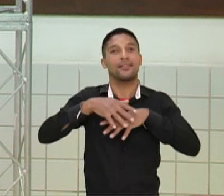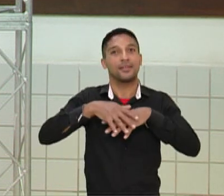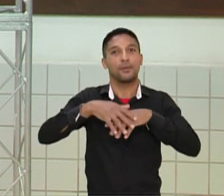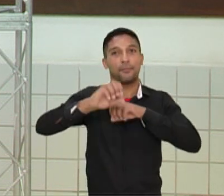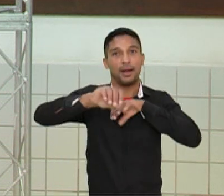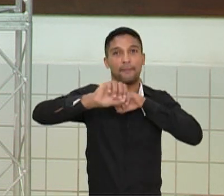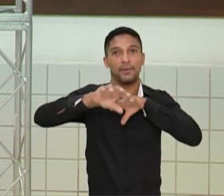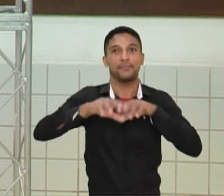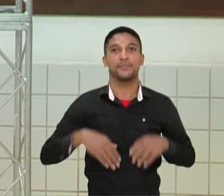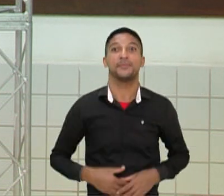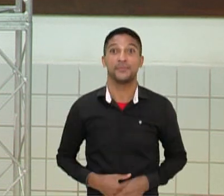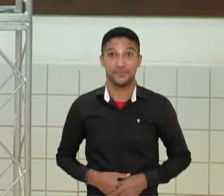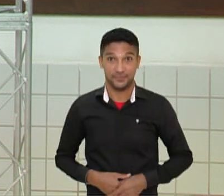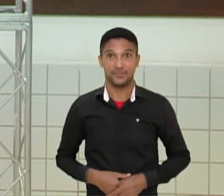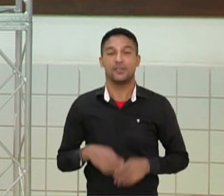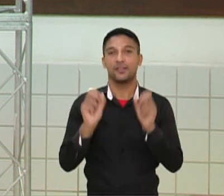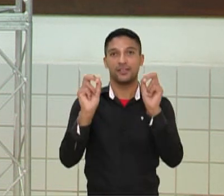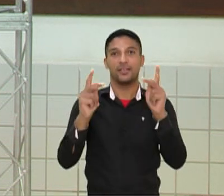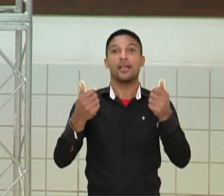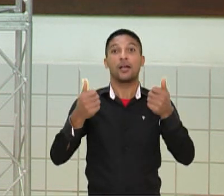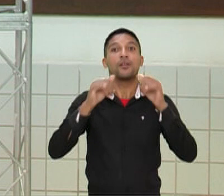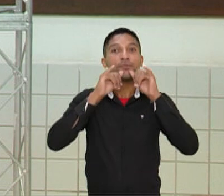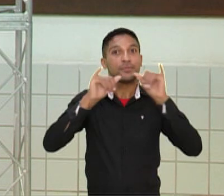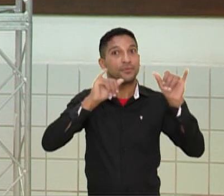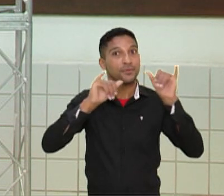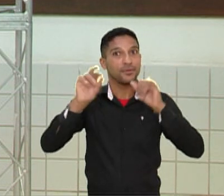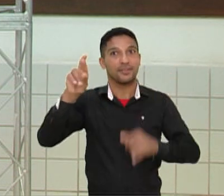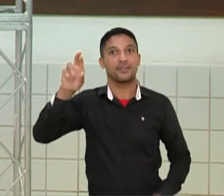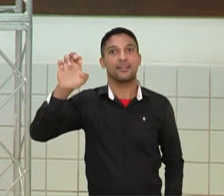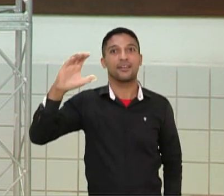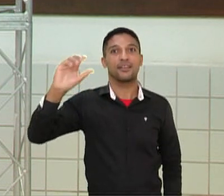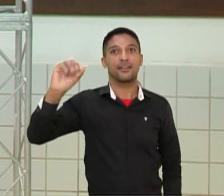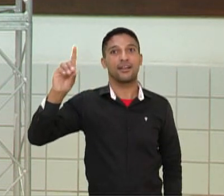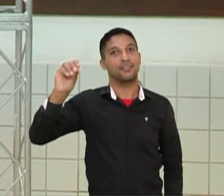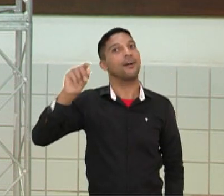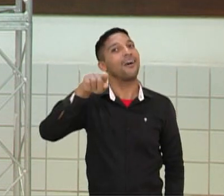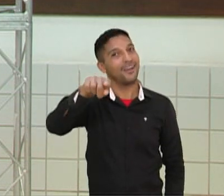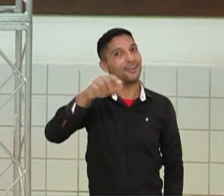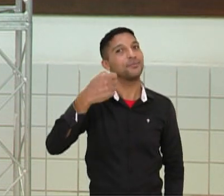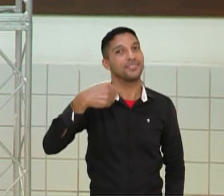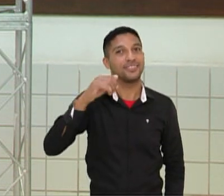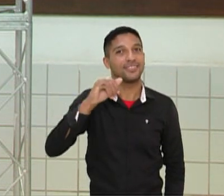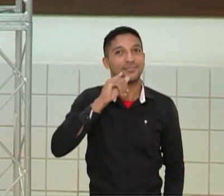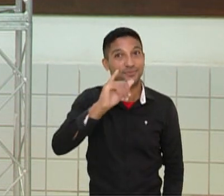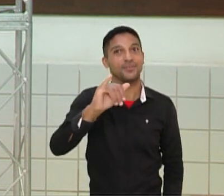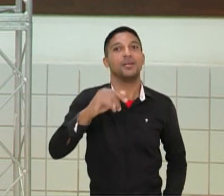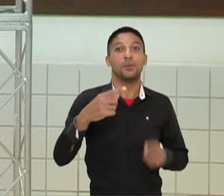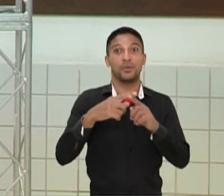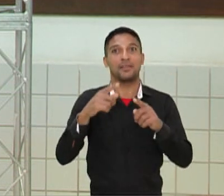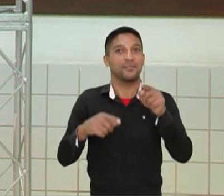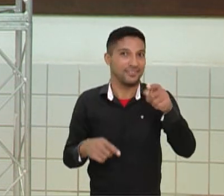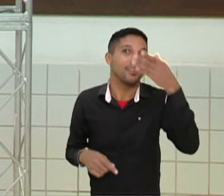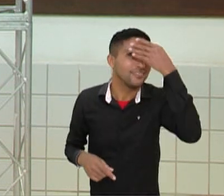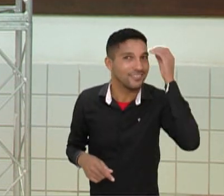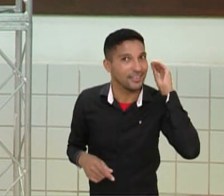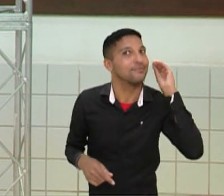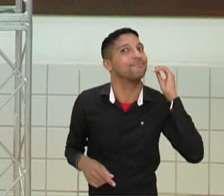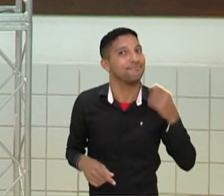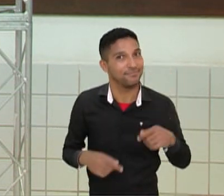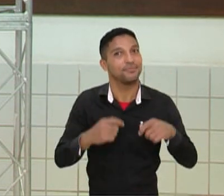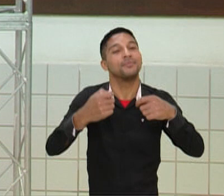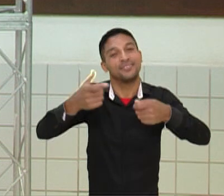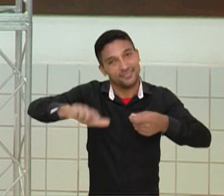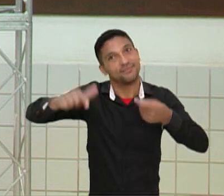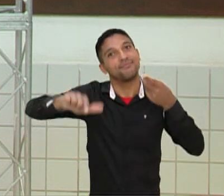ok? Vamos lembrar aqueles recadinhos? Sempre tem, né? Tem porque vocês esquecem. Se vocês não esquecessem, a gente não precisava ficar falando,